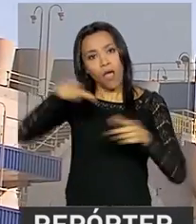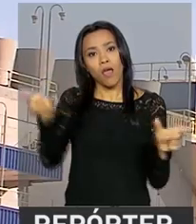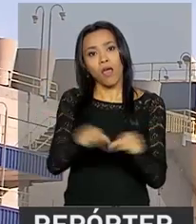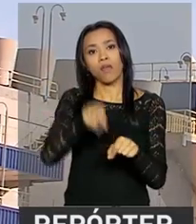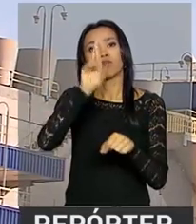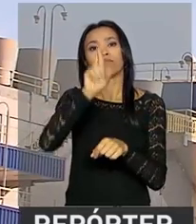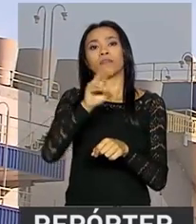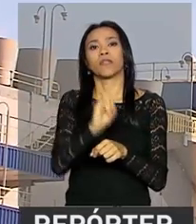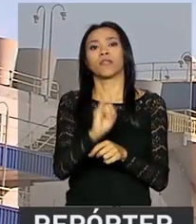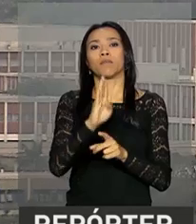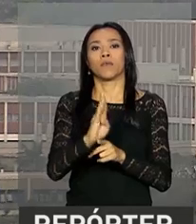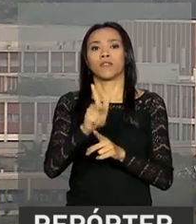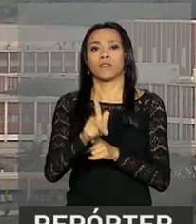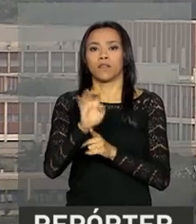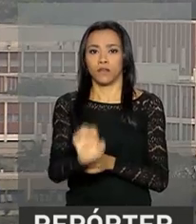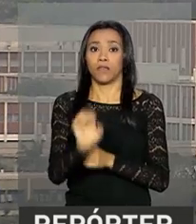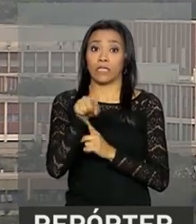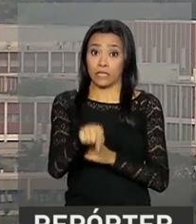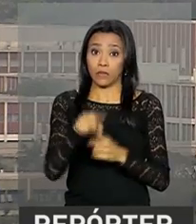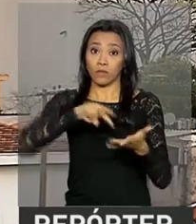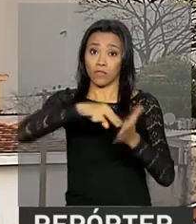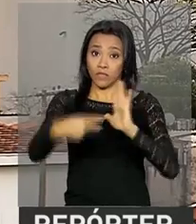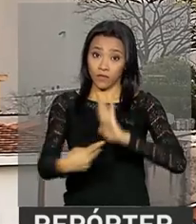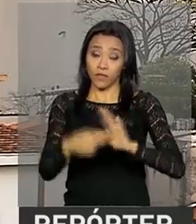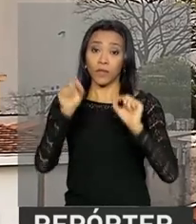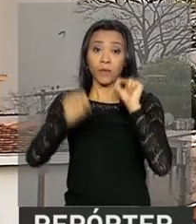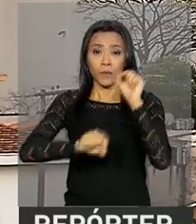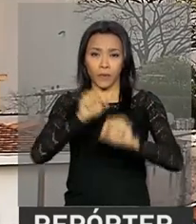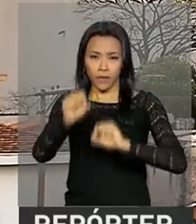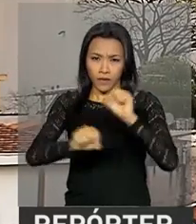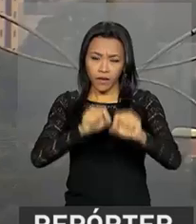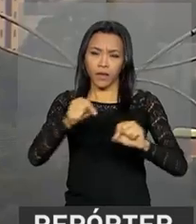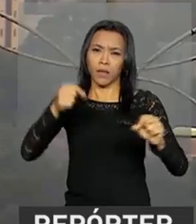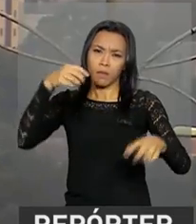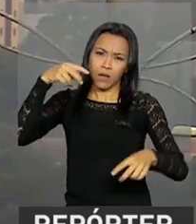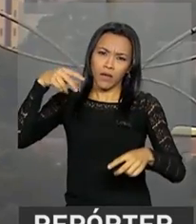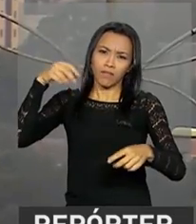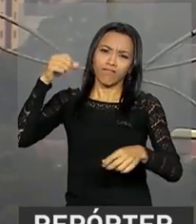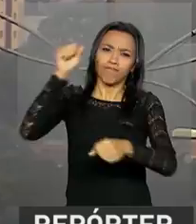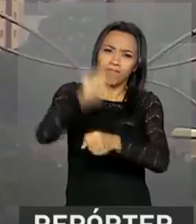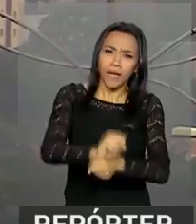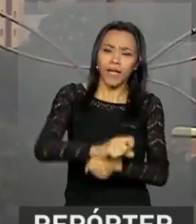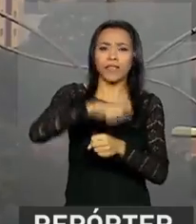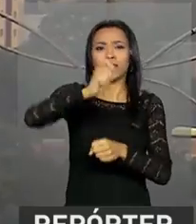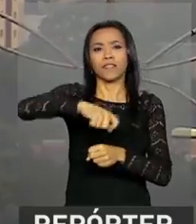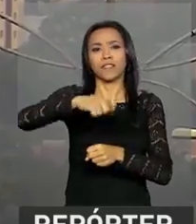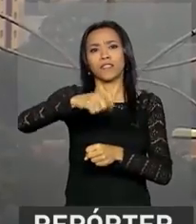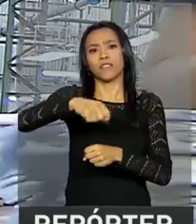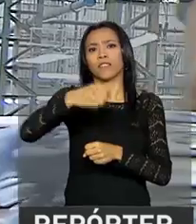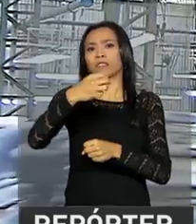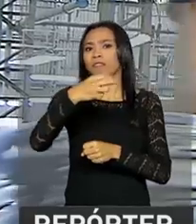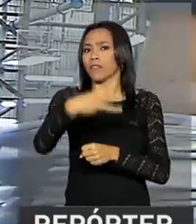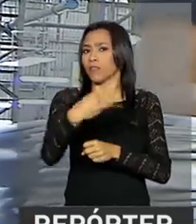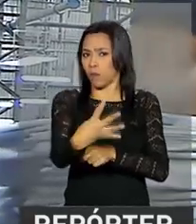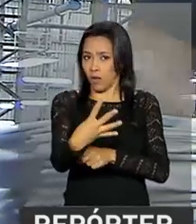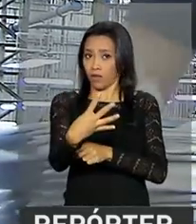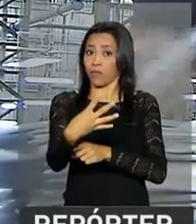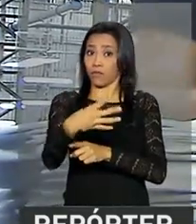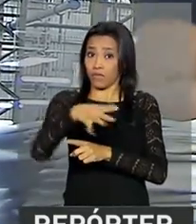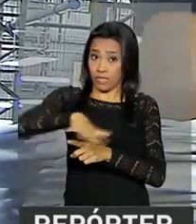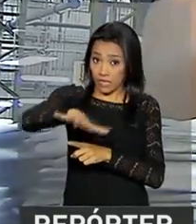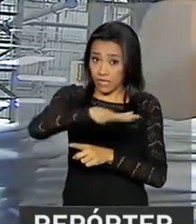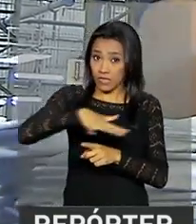IBGE, esse crescimento indica uma interrupção de 34 meses seguidos de queda nessa base